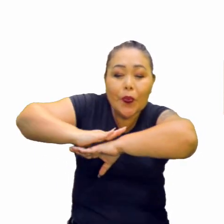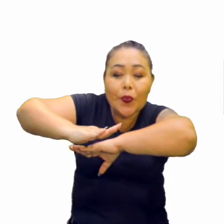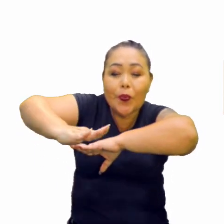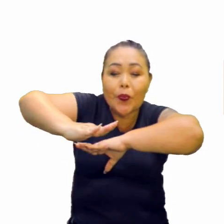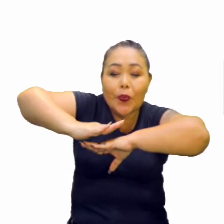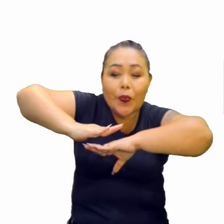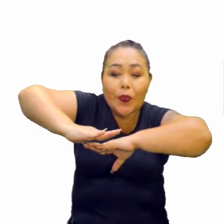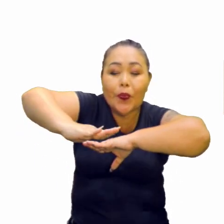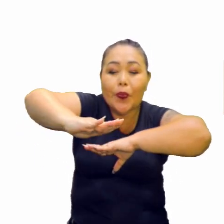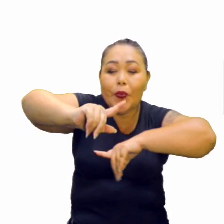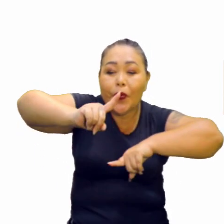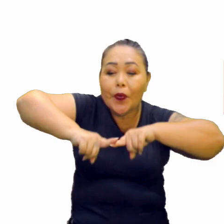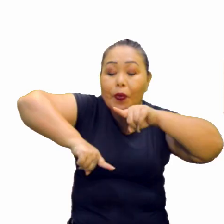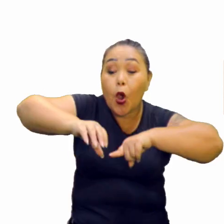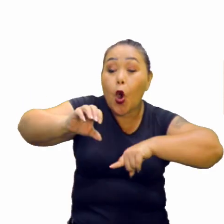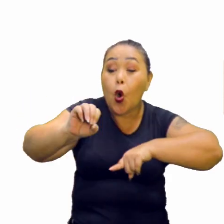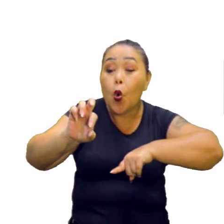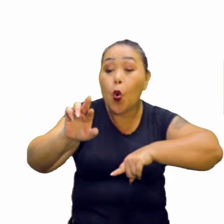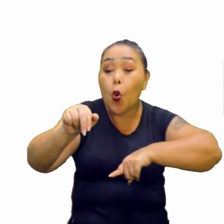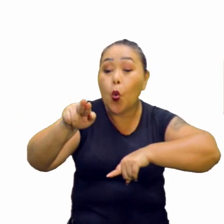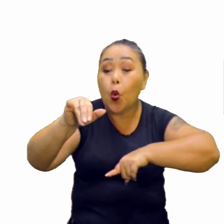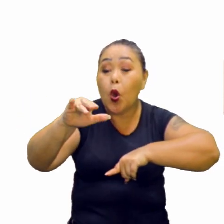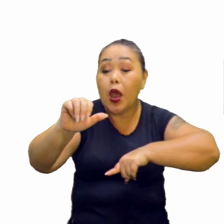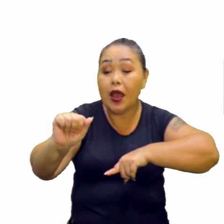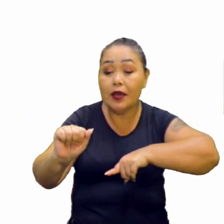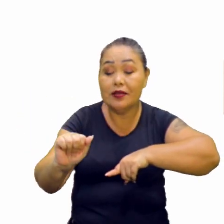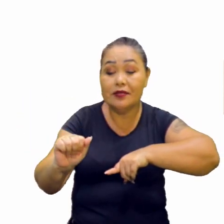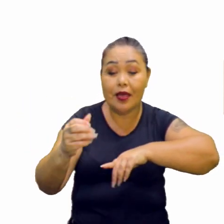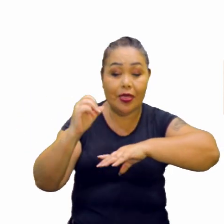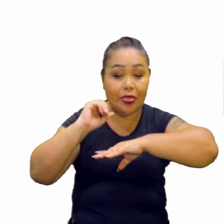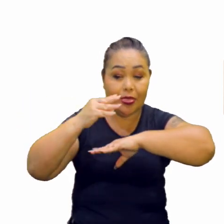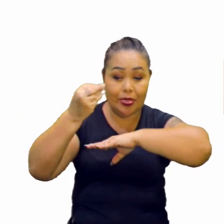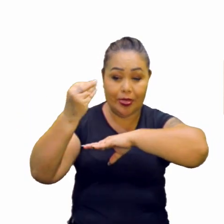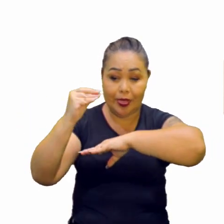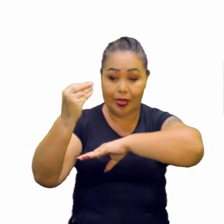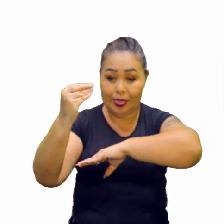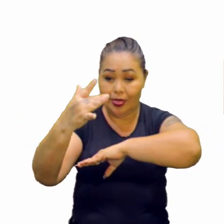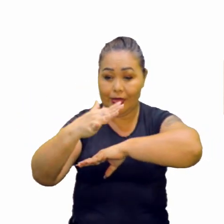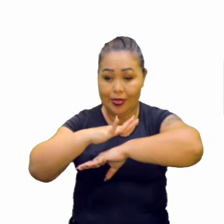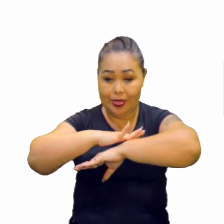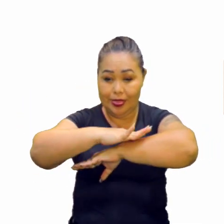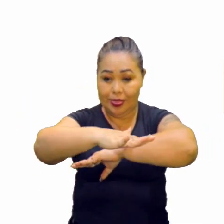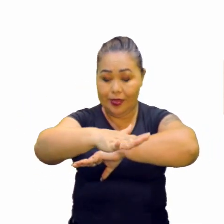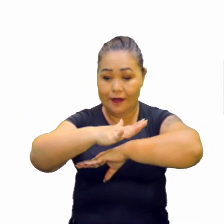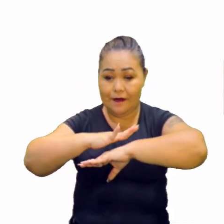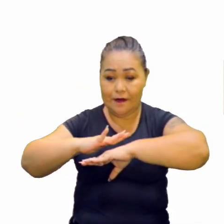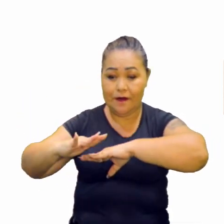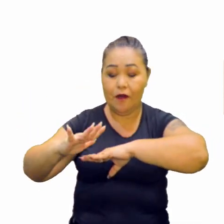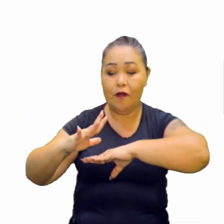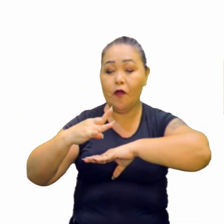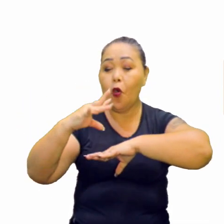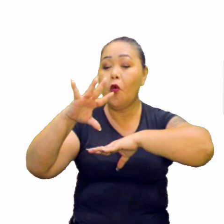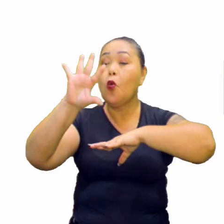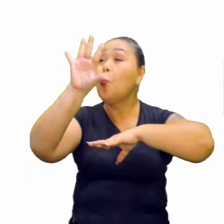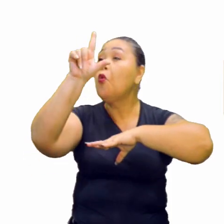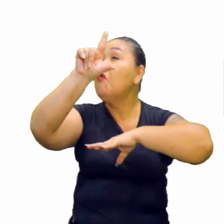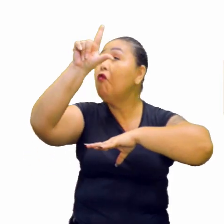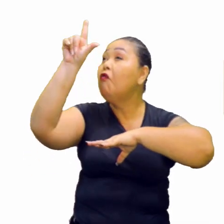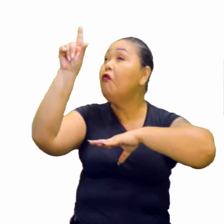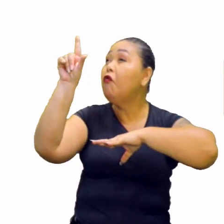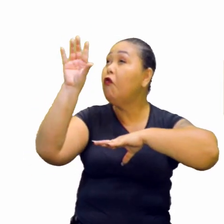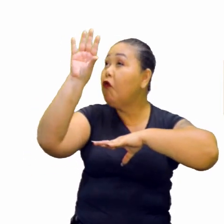matéria orgânica. Como é que é? Volumoso. Folhas, que são retiradas na poda.